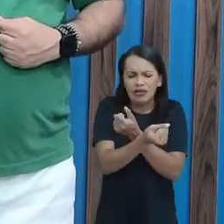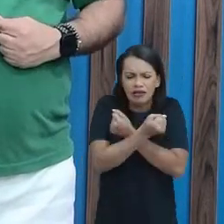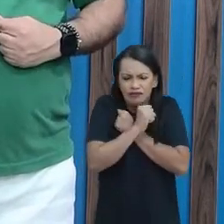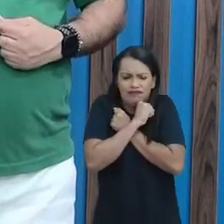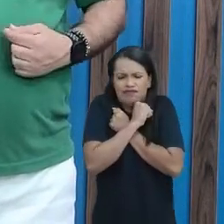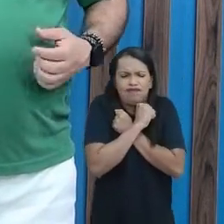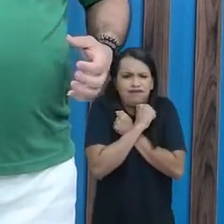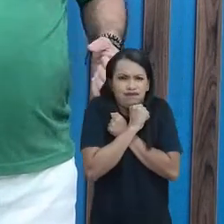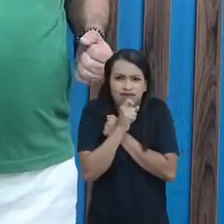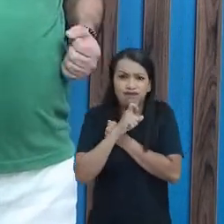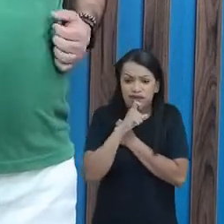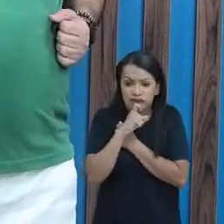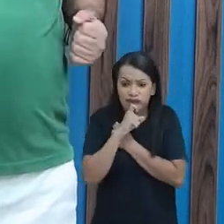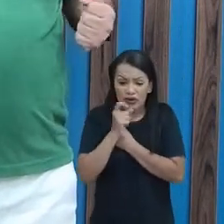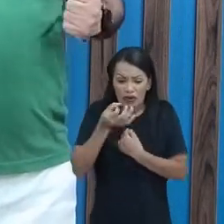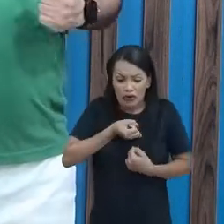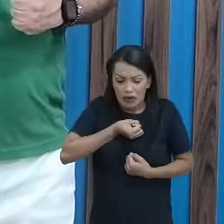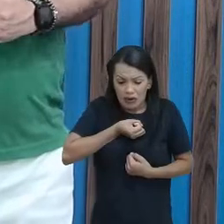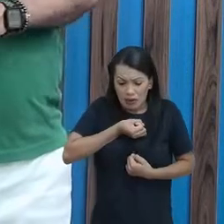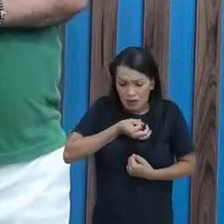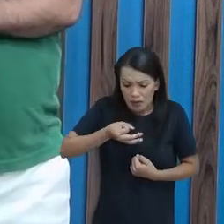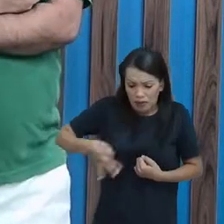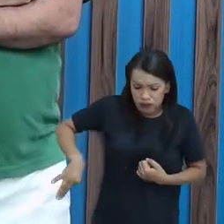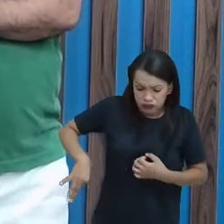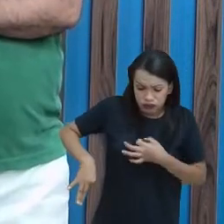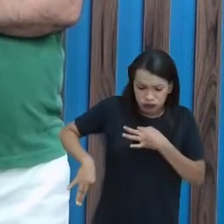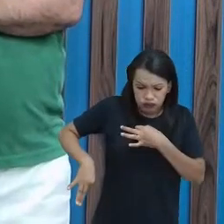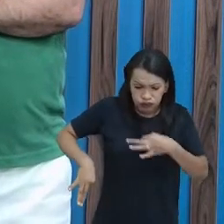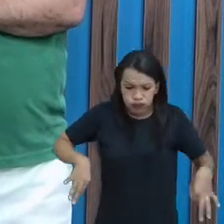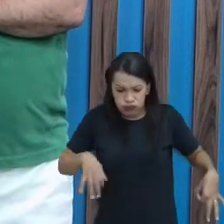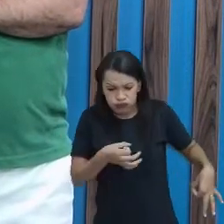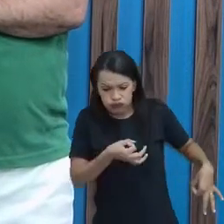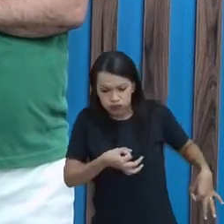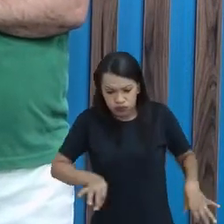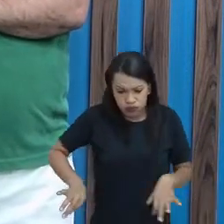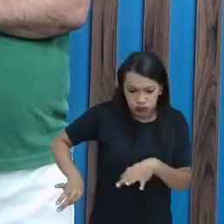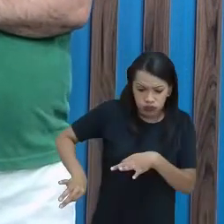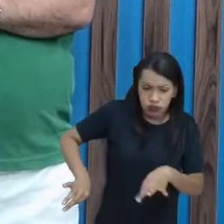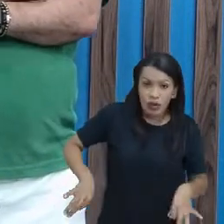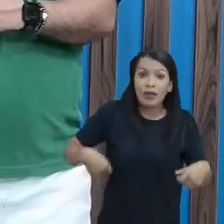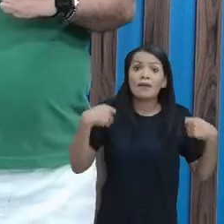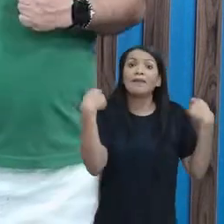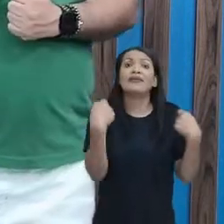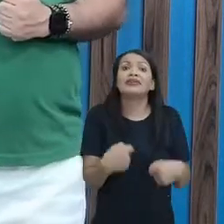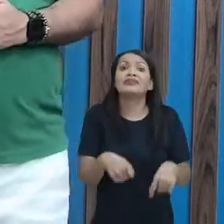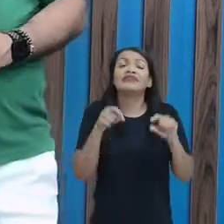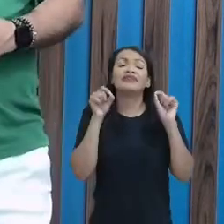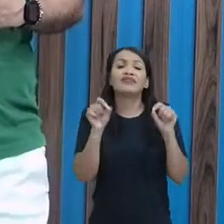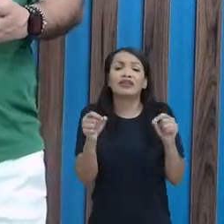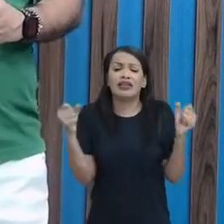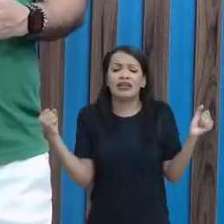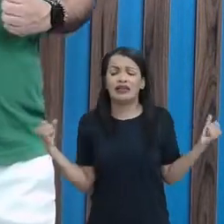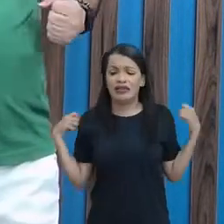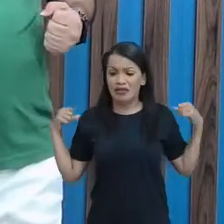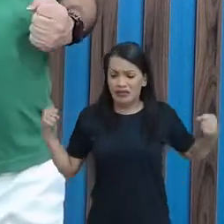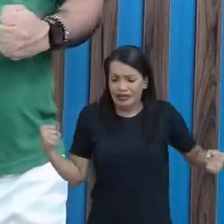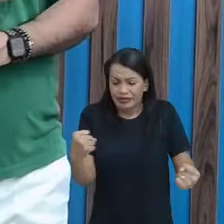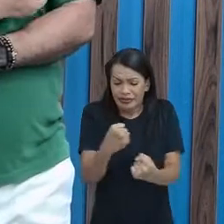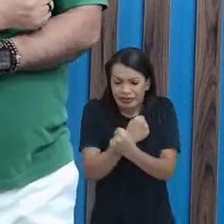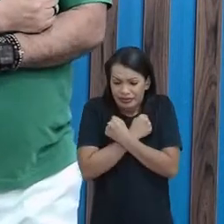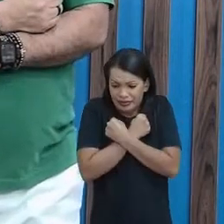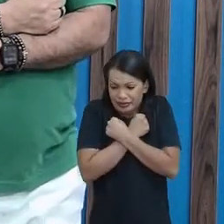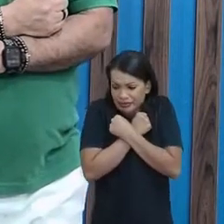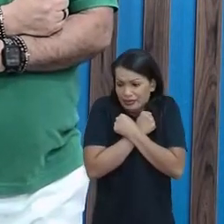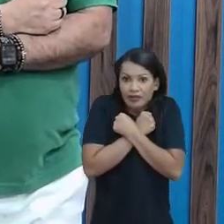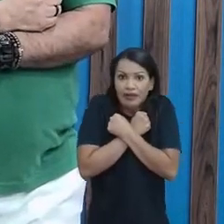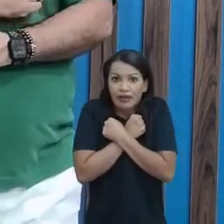quebrar. Então, eles tinham que fechar o casaco para se proteger do frio. No momento que eles eram atacados, não podiam